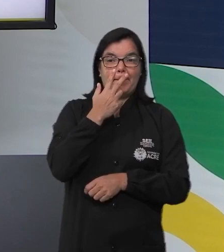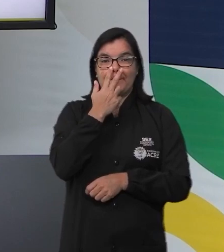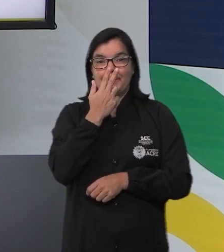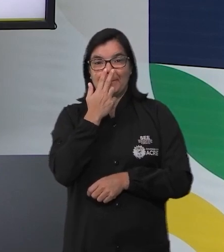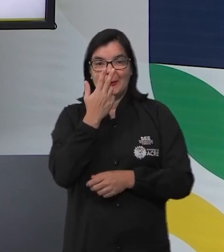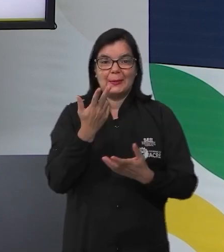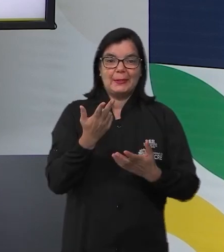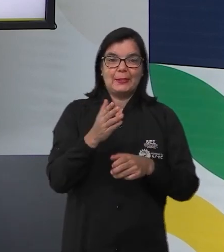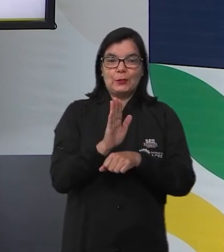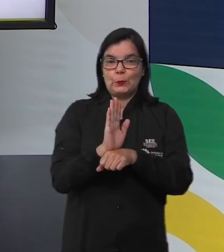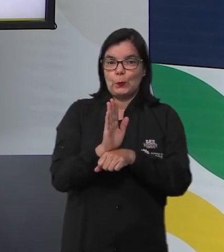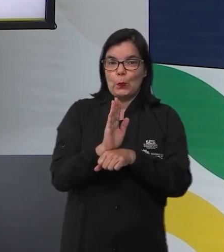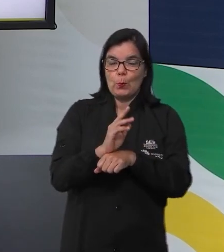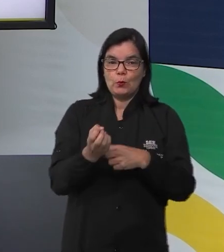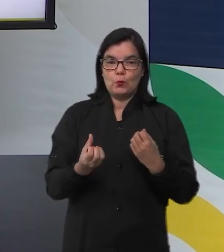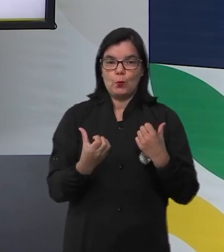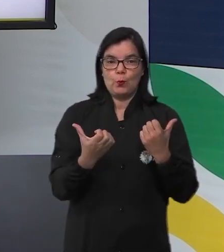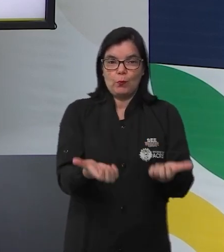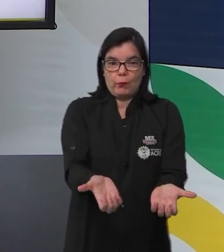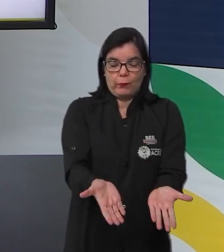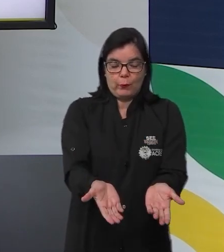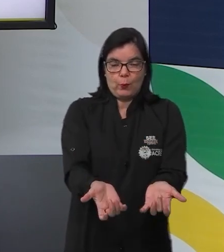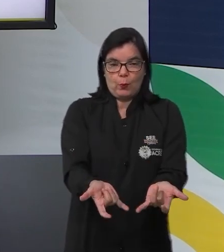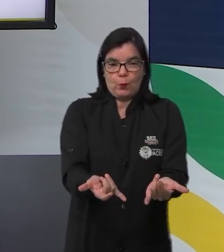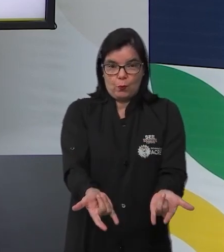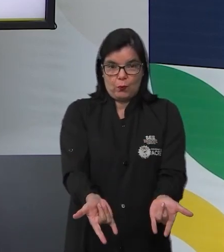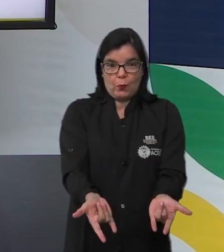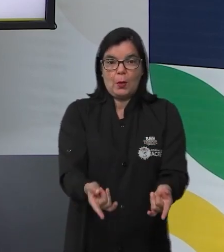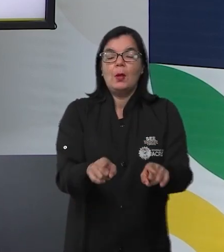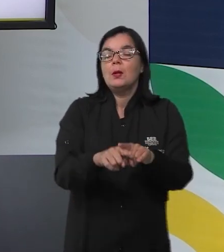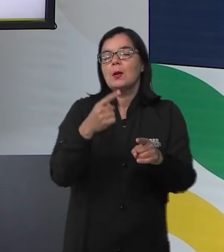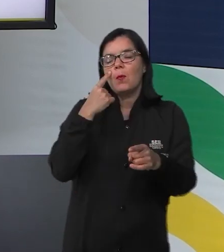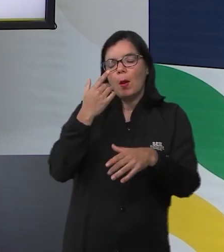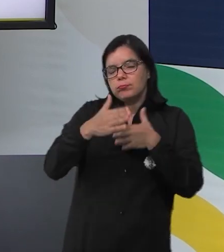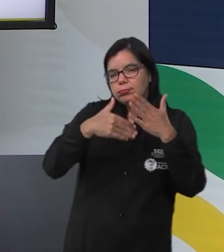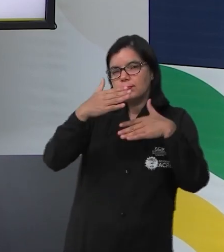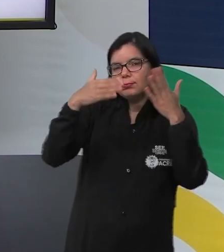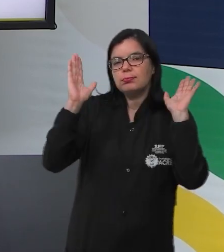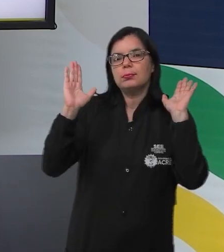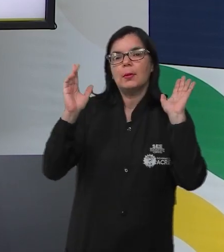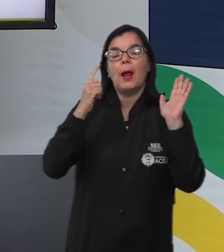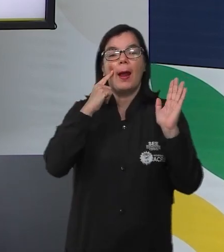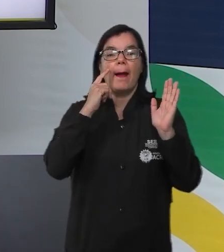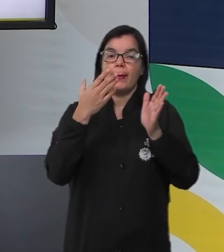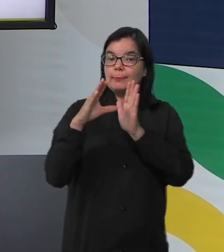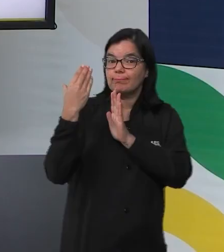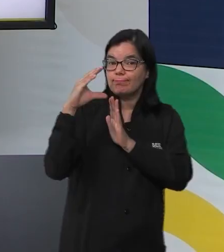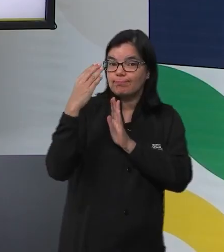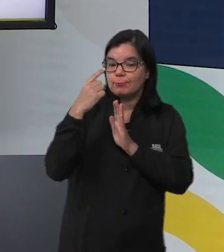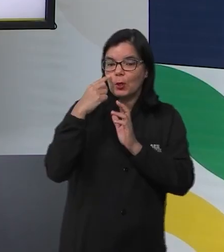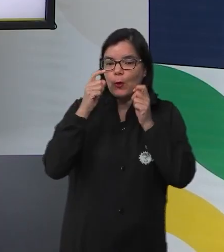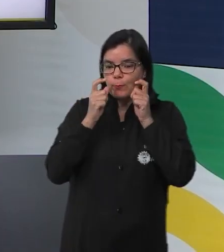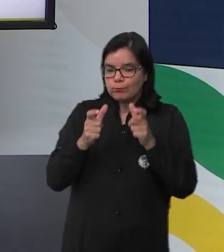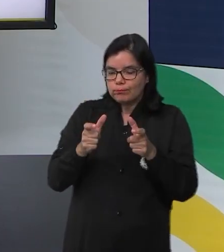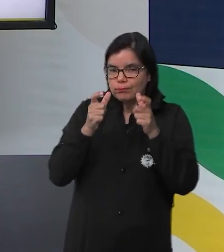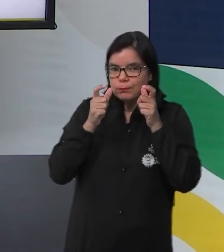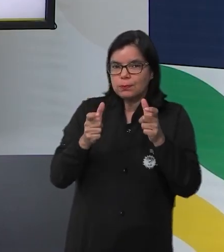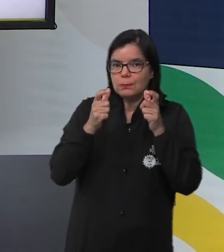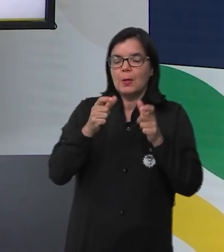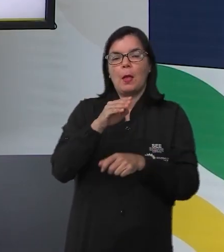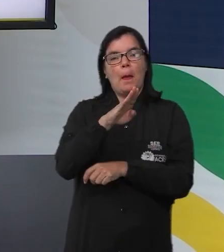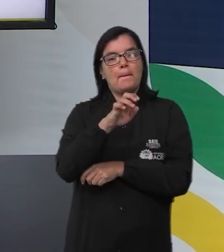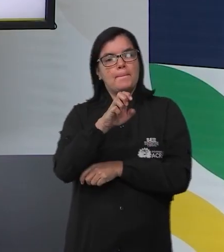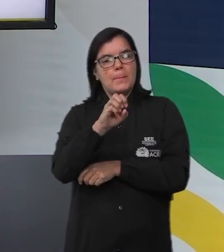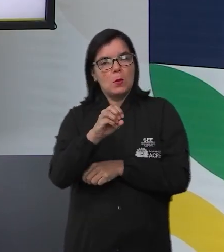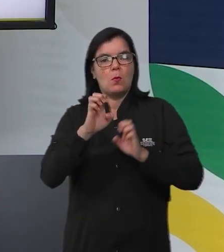parecendo o filme do Homem-Aranha. Pois é, pessoal, com esses grandes avanços, a ciência, ela tem que ficar de olho. A bioética, no caso,